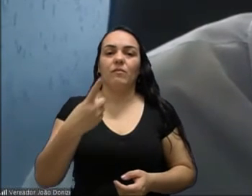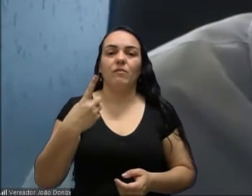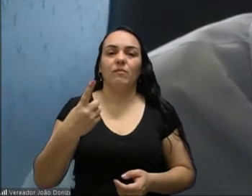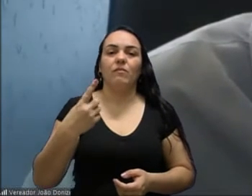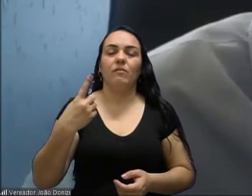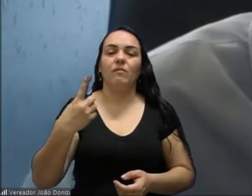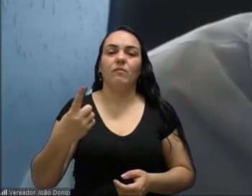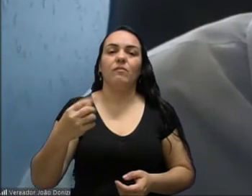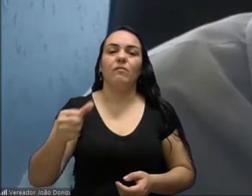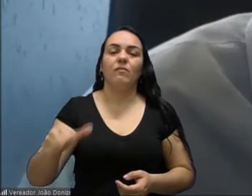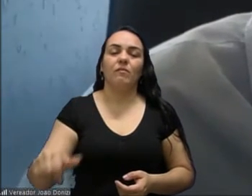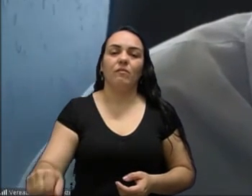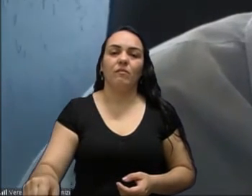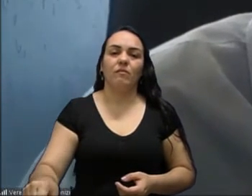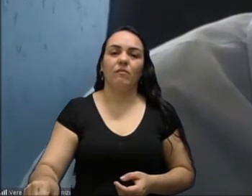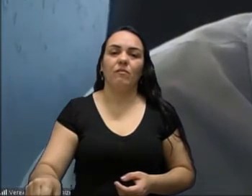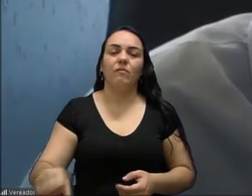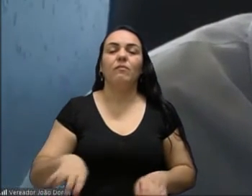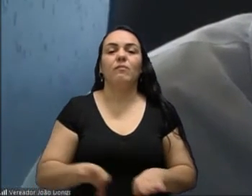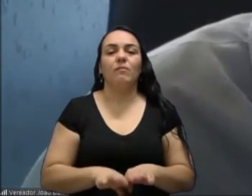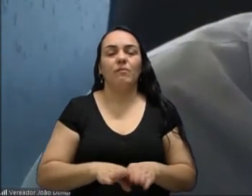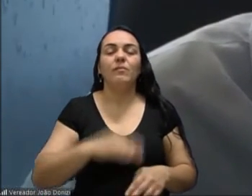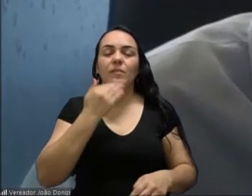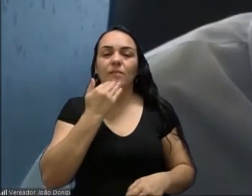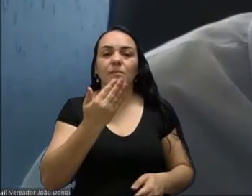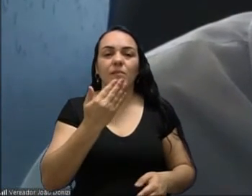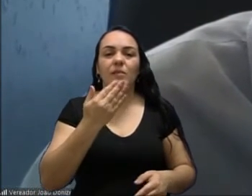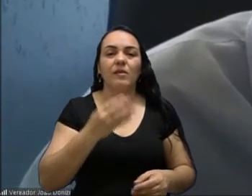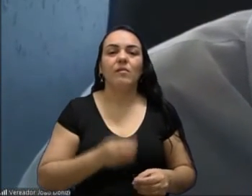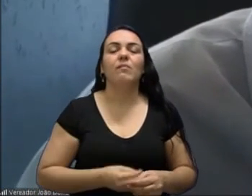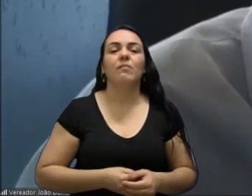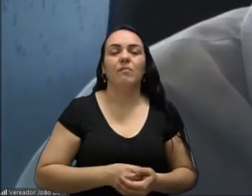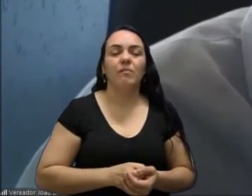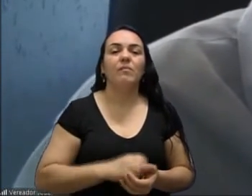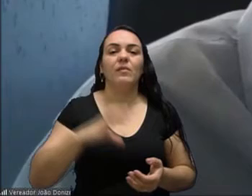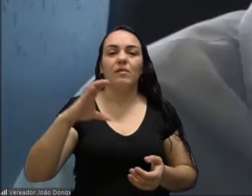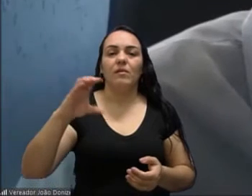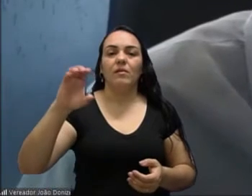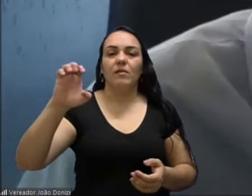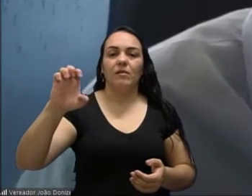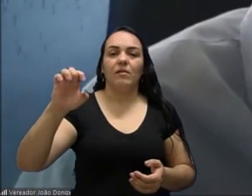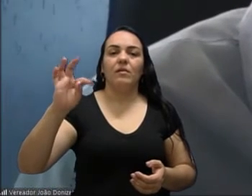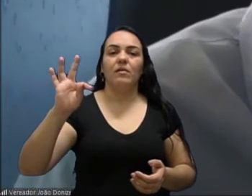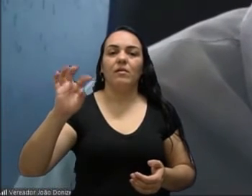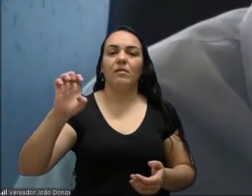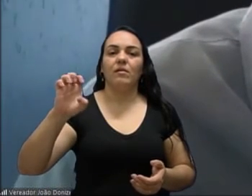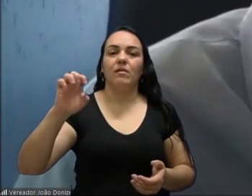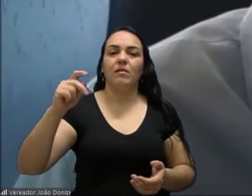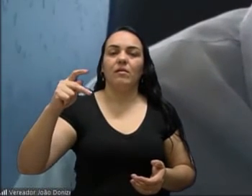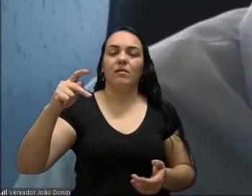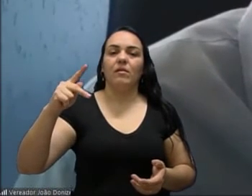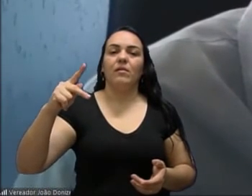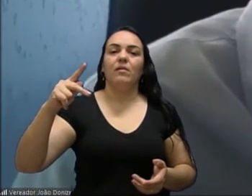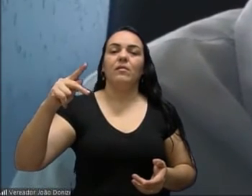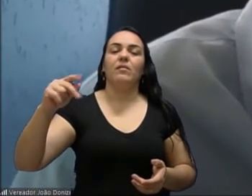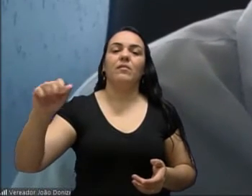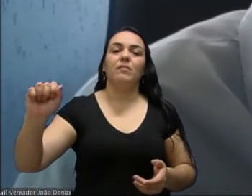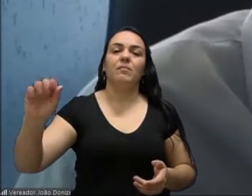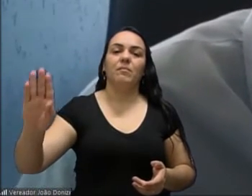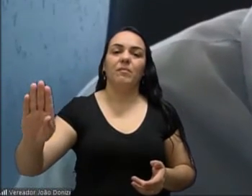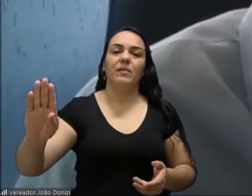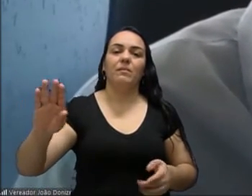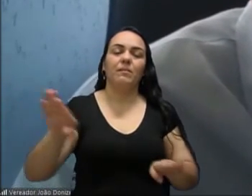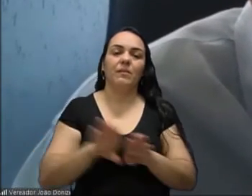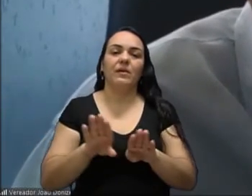1119 da qual pede providências para a CETESB com relação a essa queimada da palha da cana